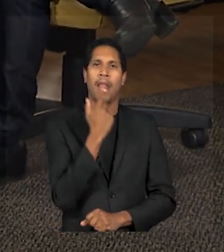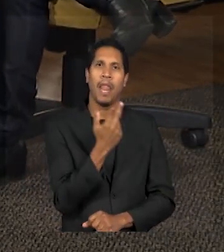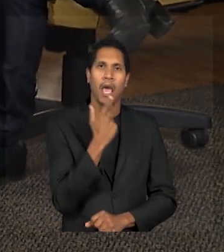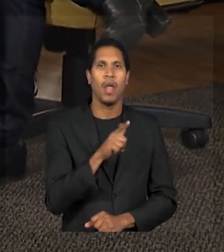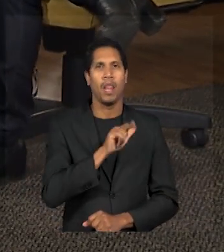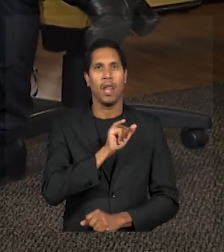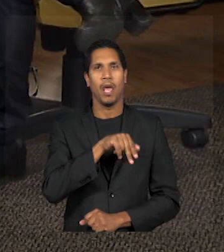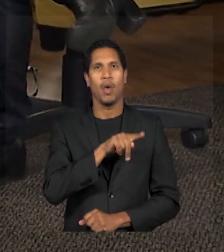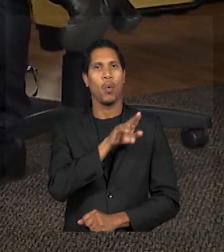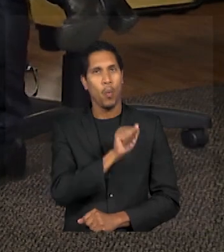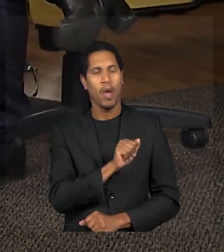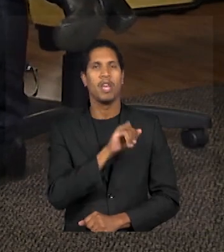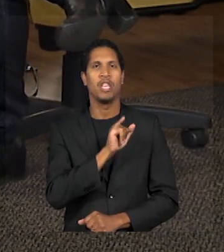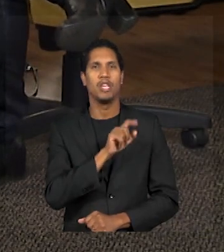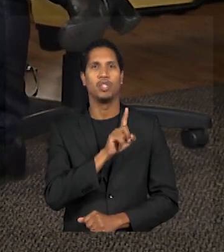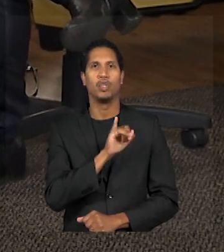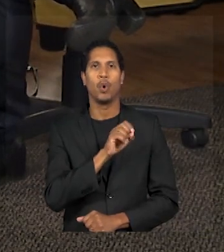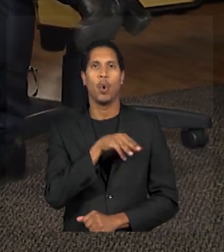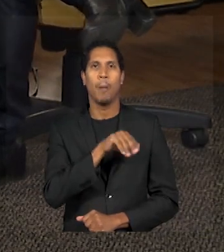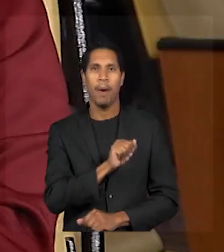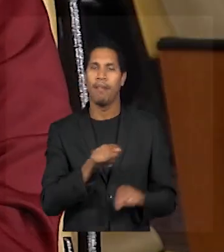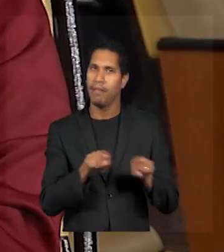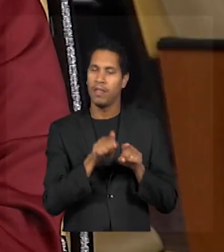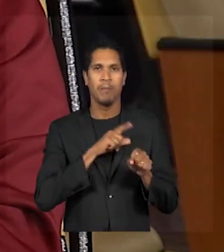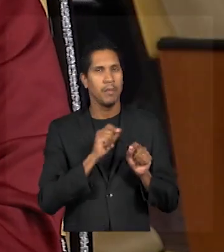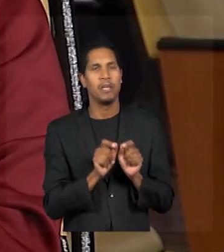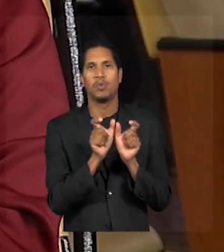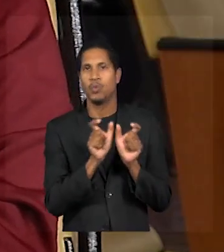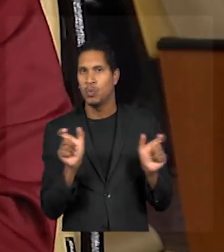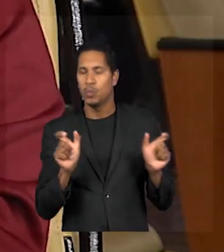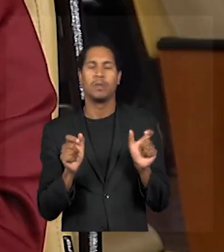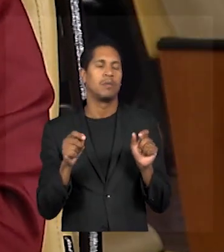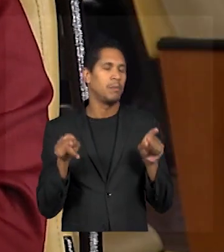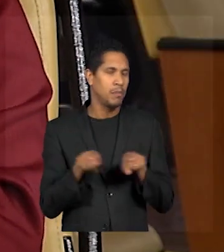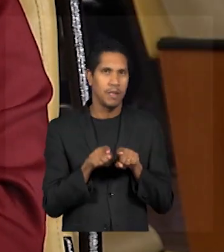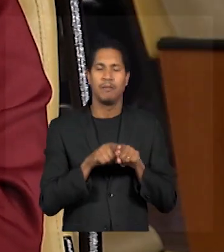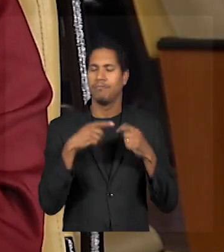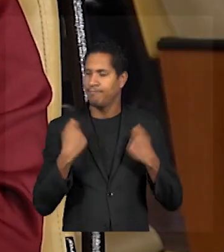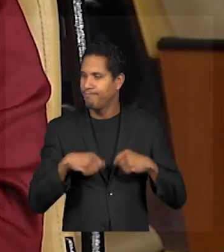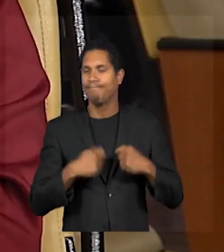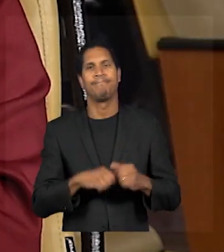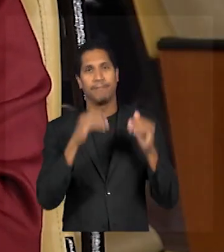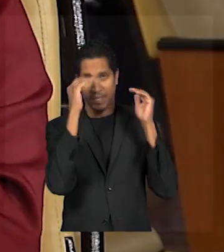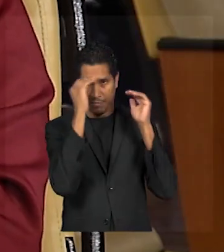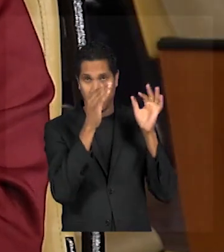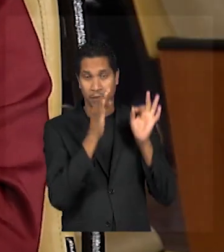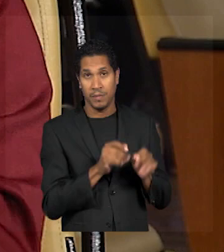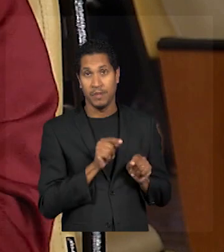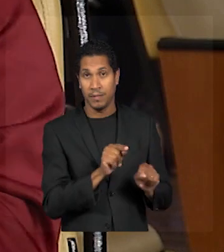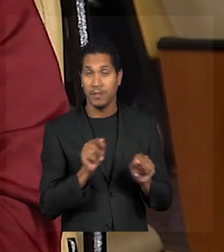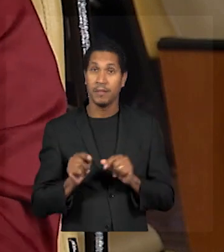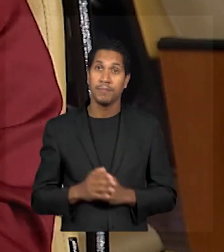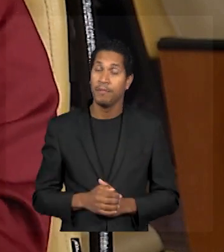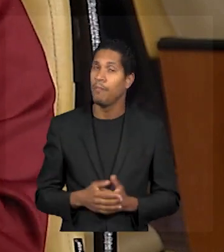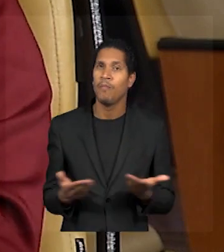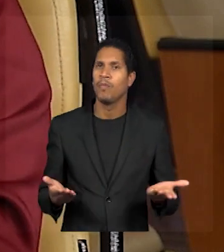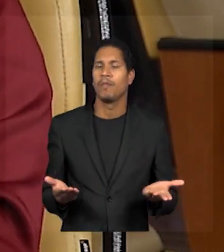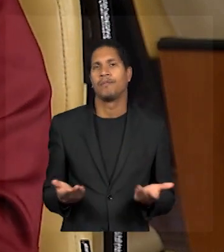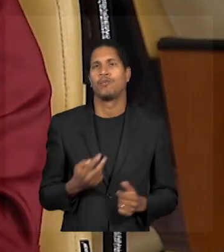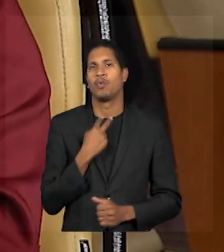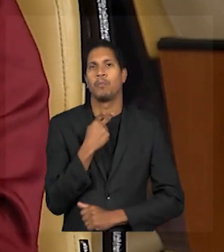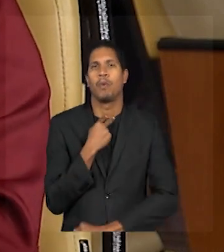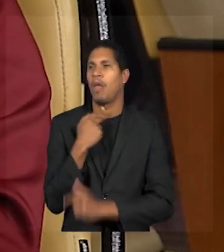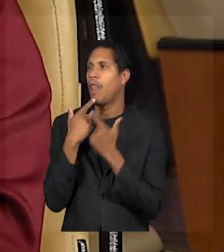toda a sua estrutura linguística, ela tem que ser respeitada nesse sentido. Então, não é correto